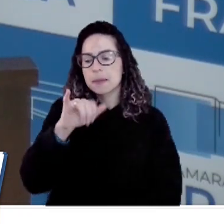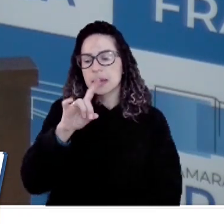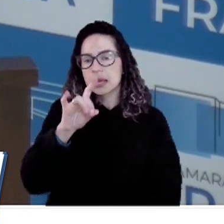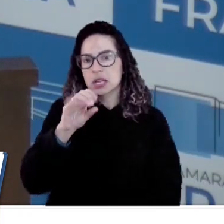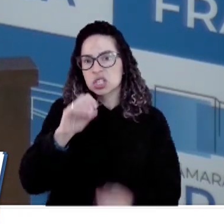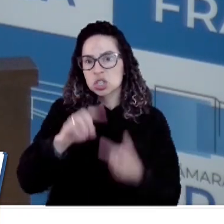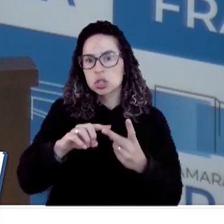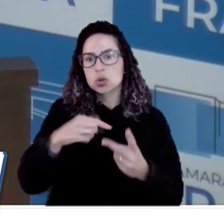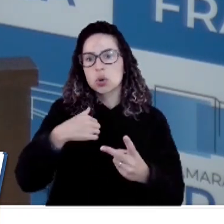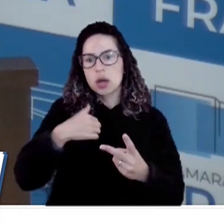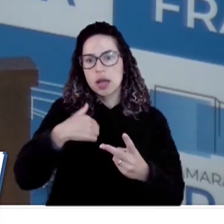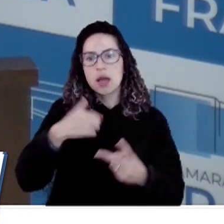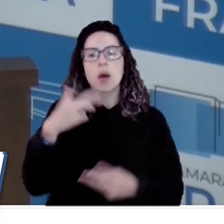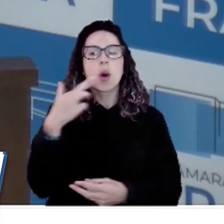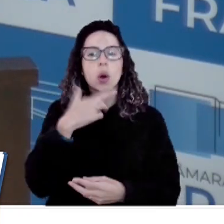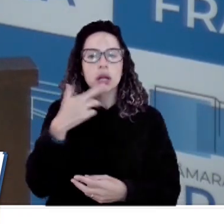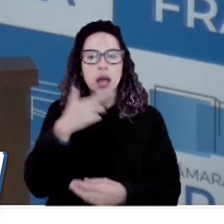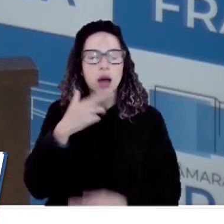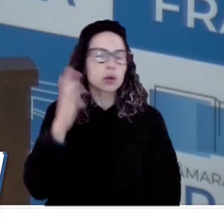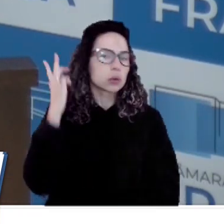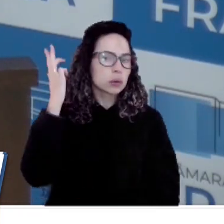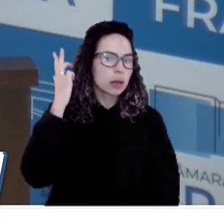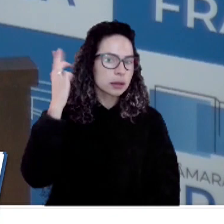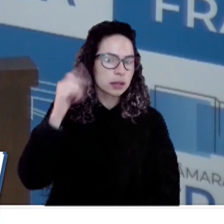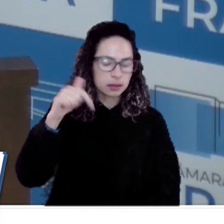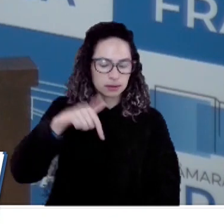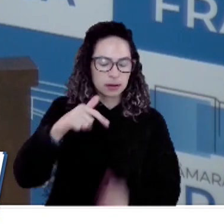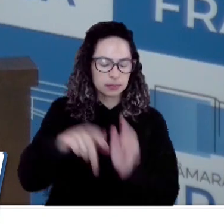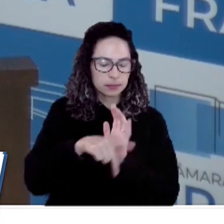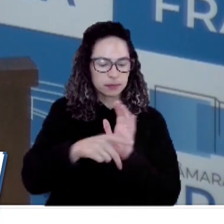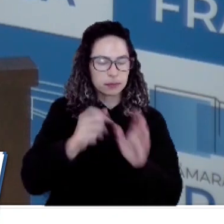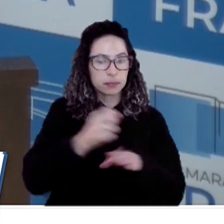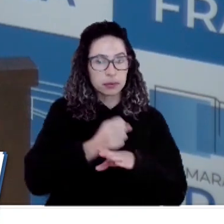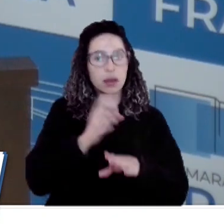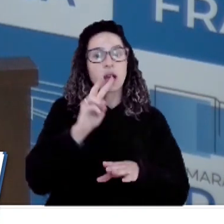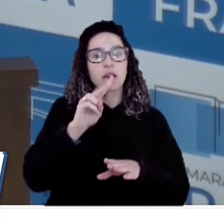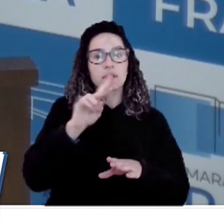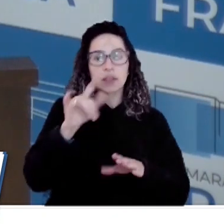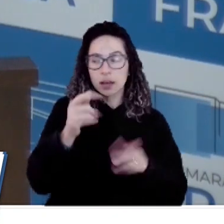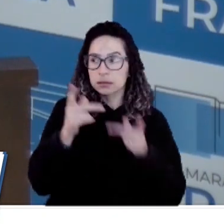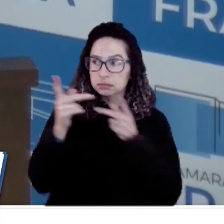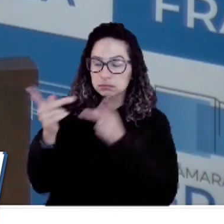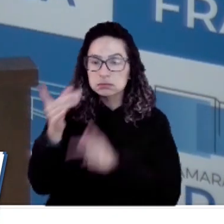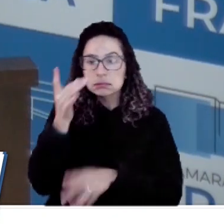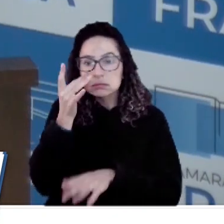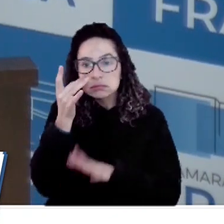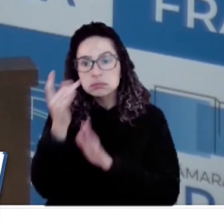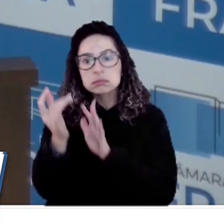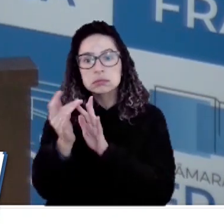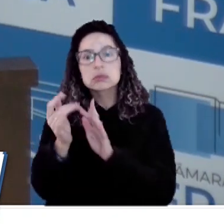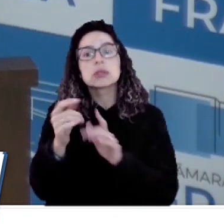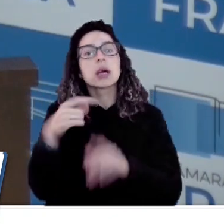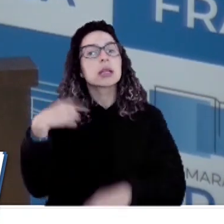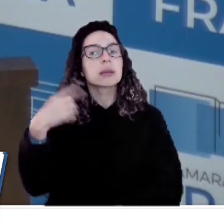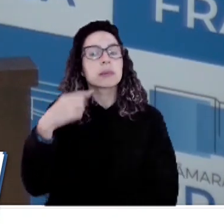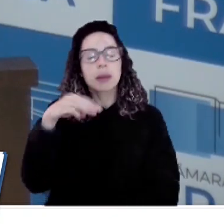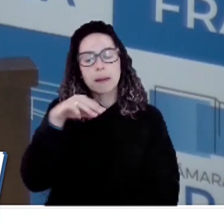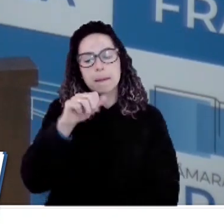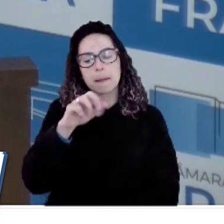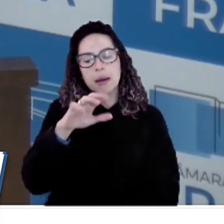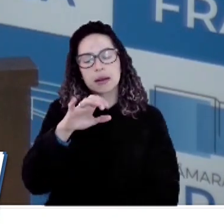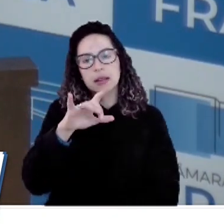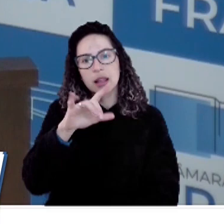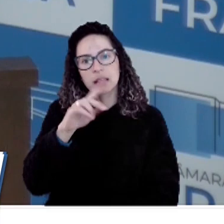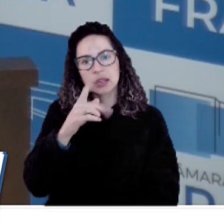Zezinho, que somos da frente parlamentar aqui em Franca, vamos estar lá presente. A deputada Marcelinha vai nos acompanhar, o deputado